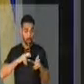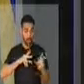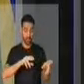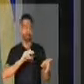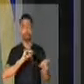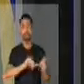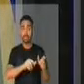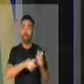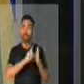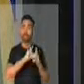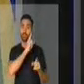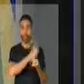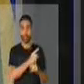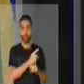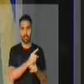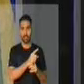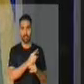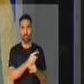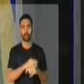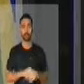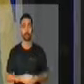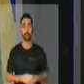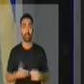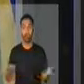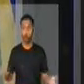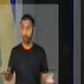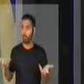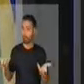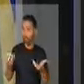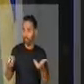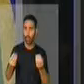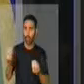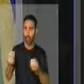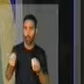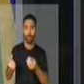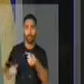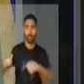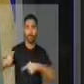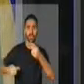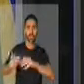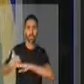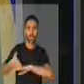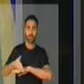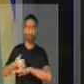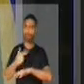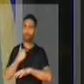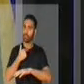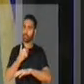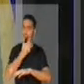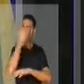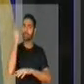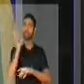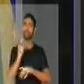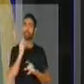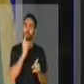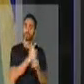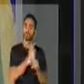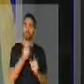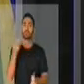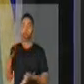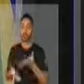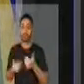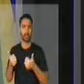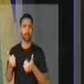o diagnóstico. E quando se discute uma política de acesso, nós não podemos esquecer do diagnóstico. O tratamento é muito